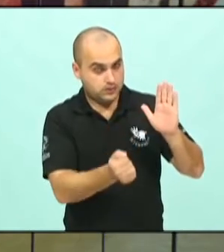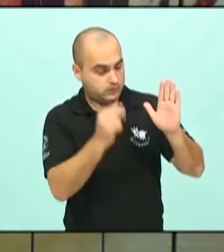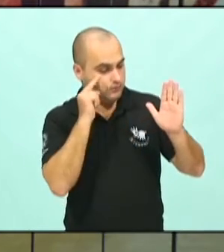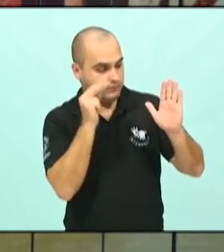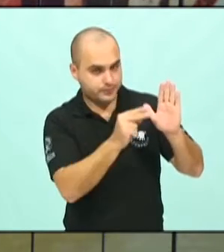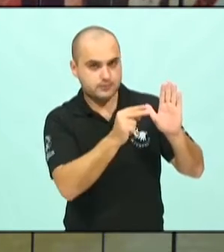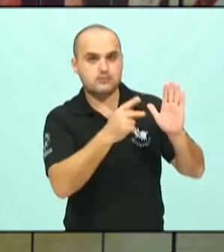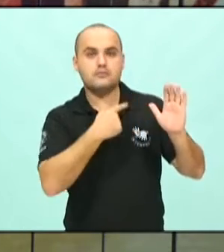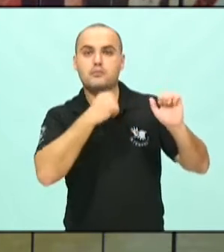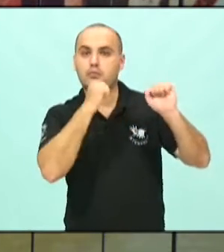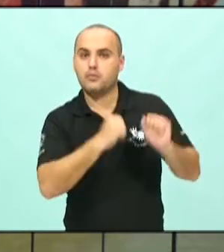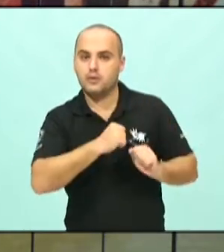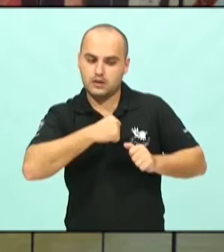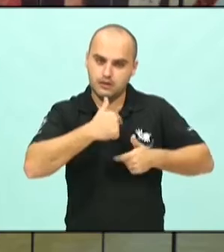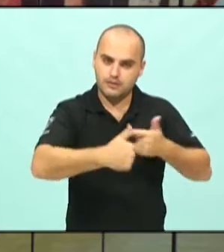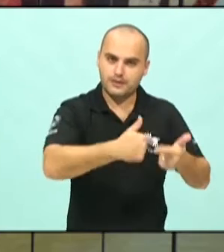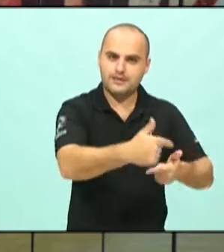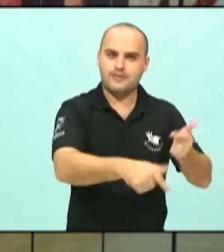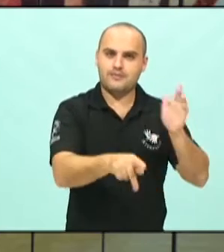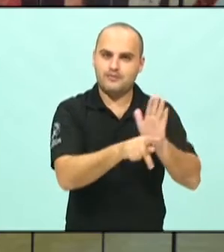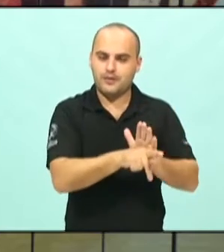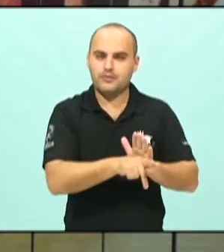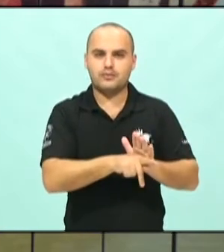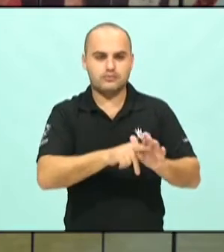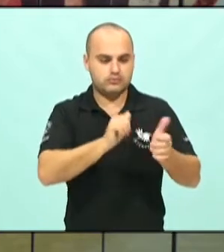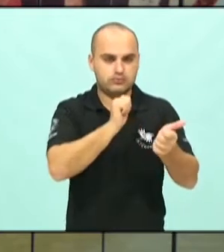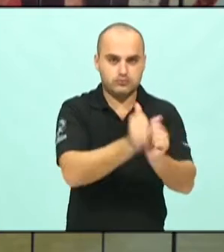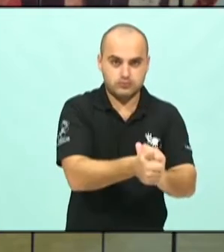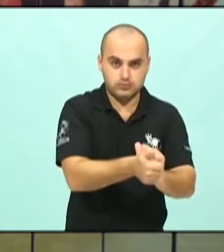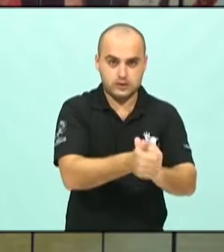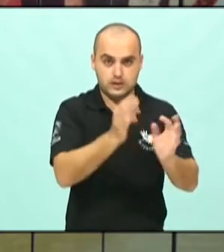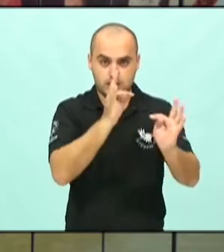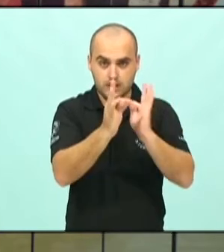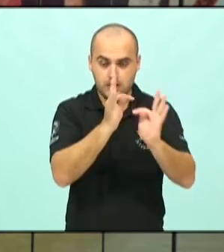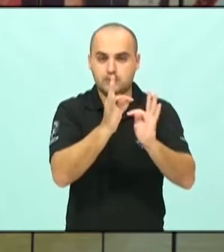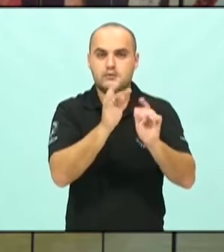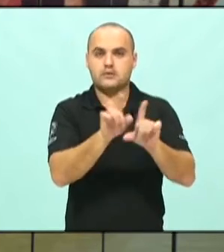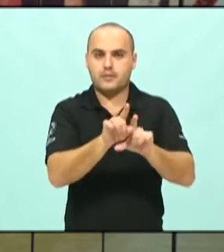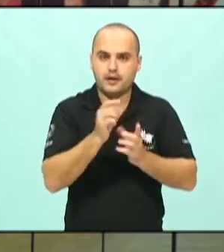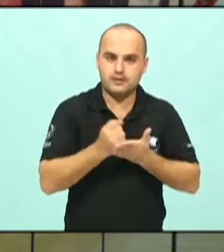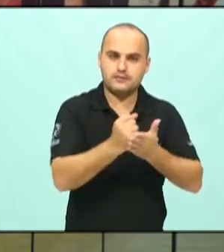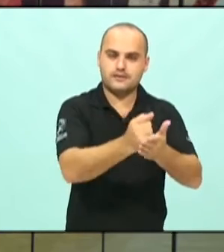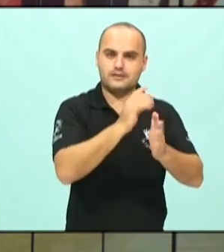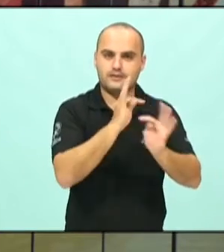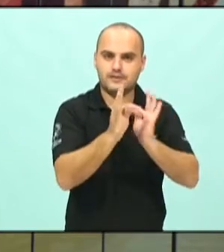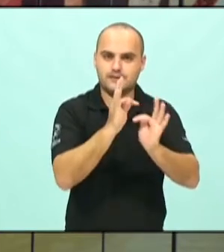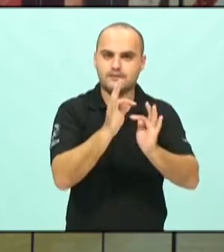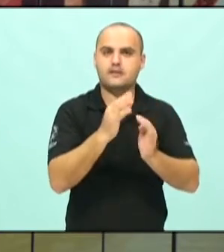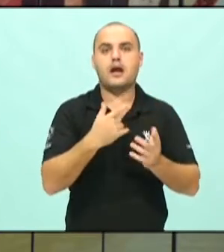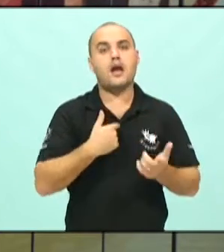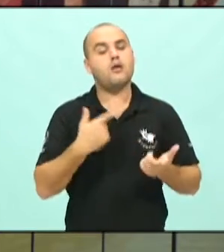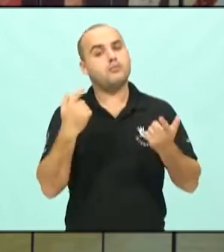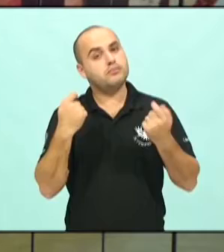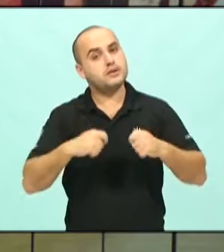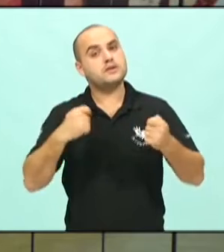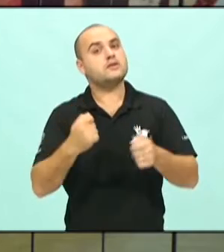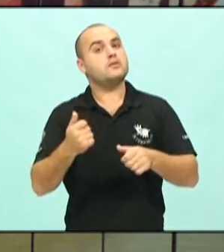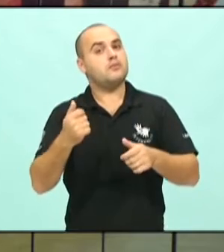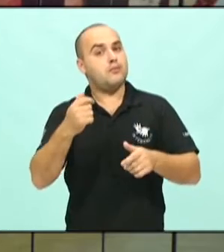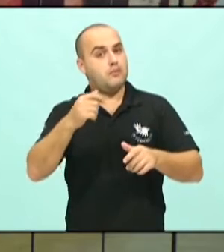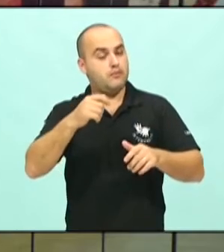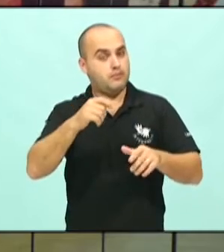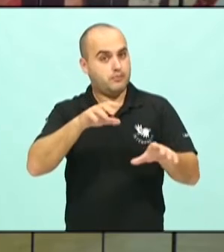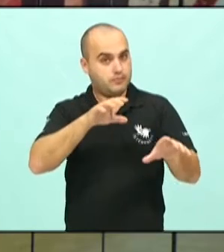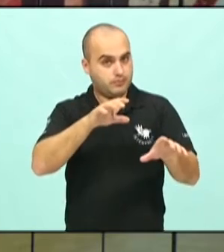mim poder trabalhar com as modalidades como técnico e auxiliar técnico, eu tenho que ser ou profissional formado em